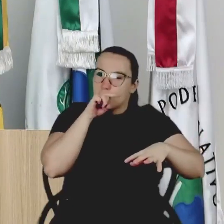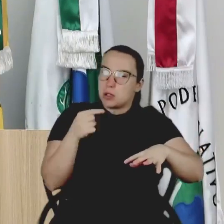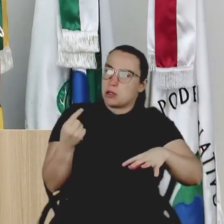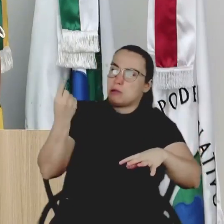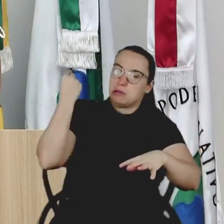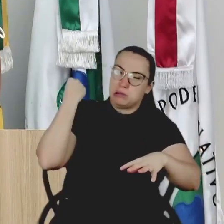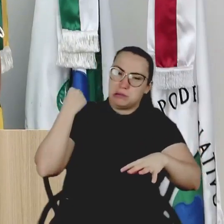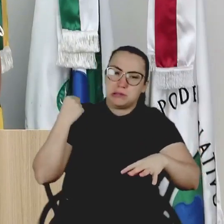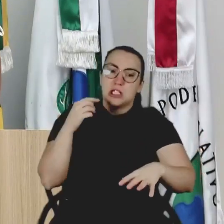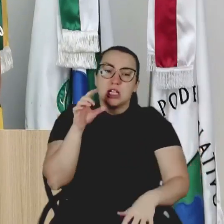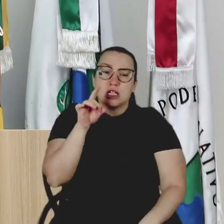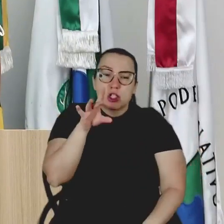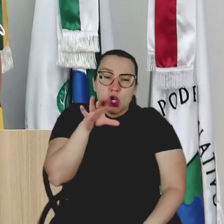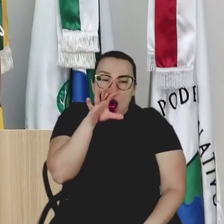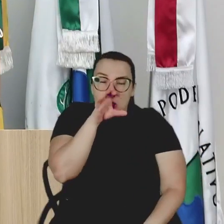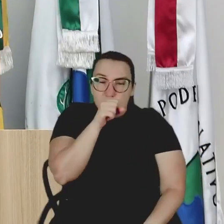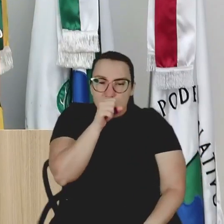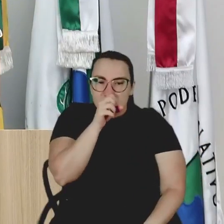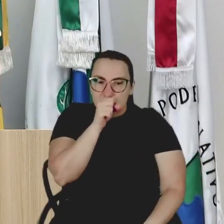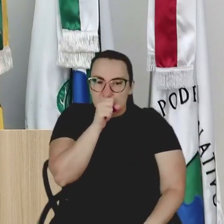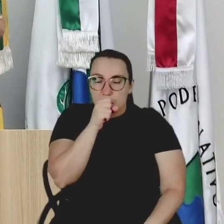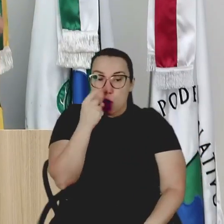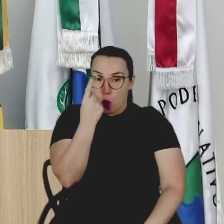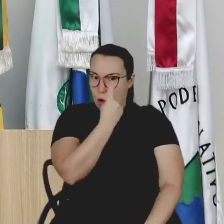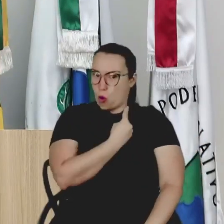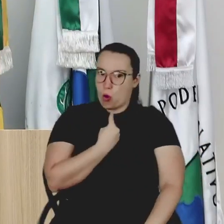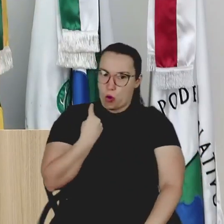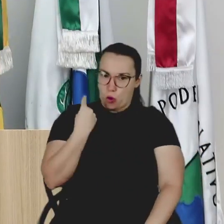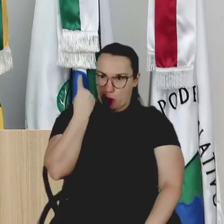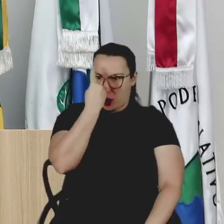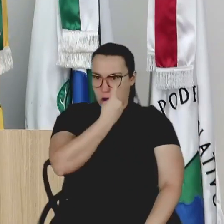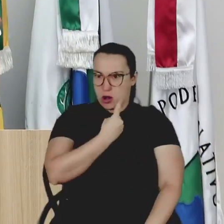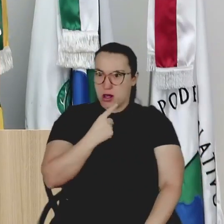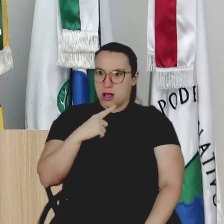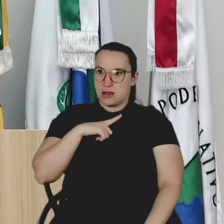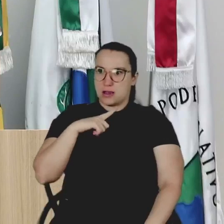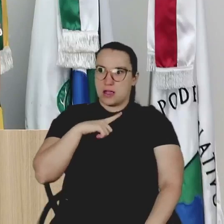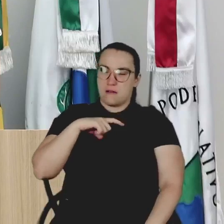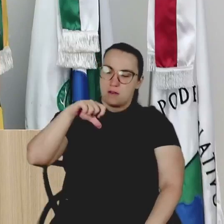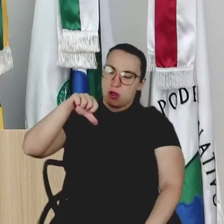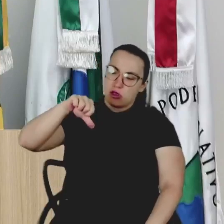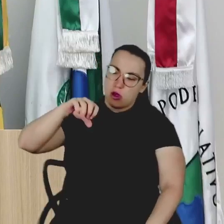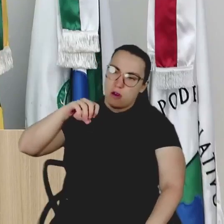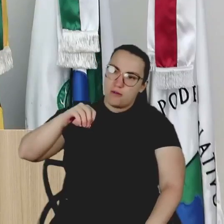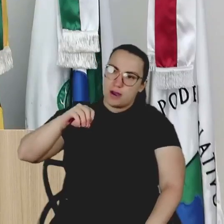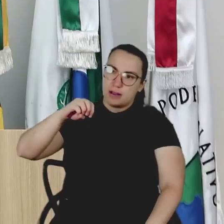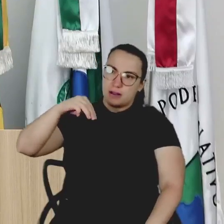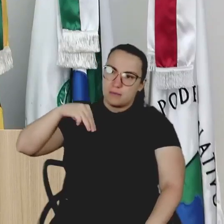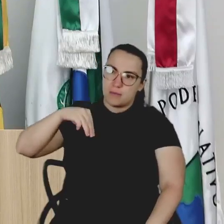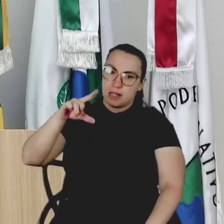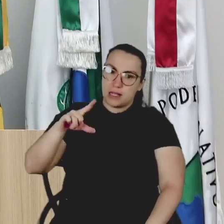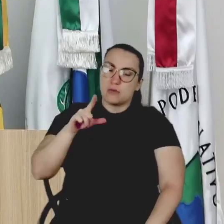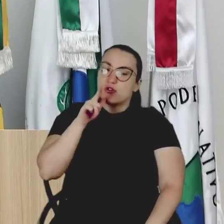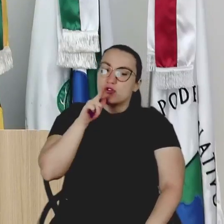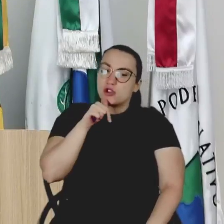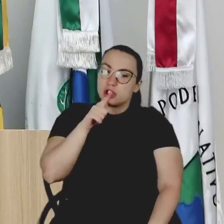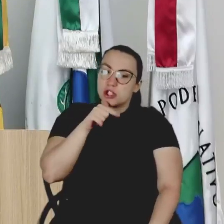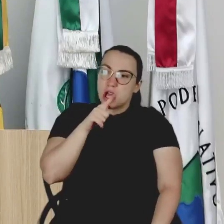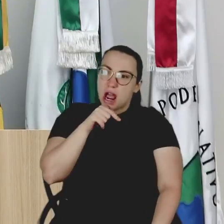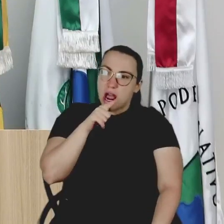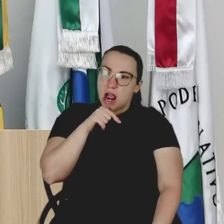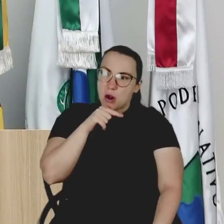Só no sábado, em uma hora, nós tivemos 90 milímetros de água. Água essa